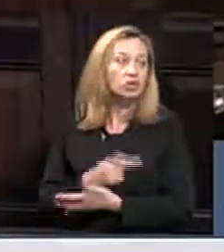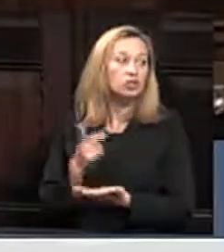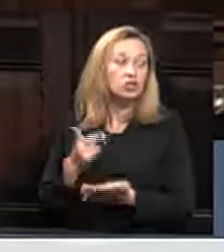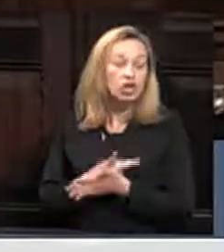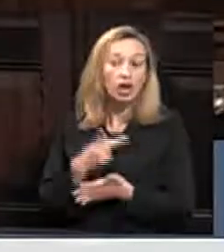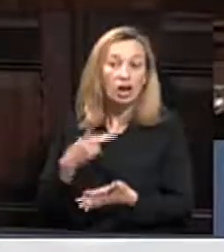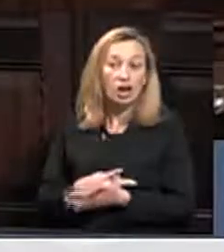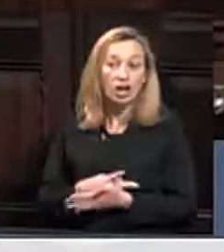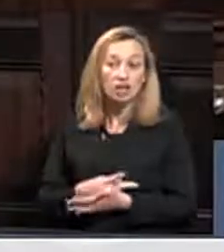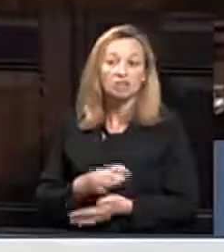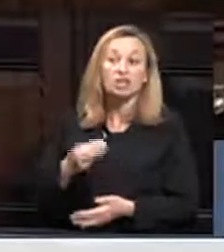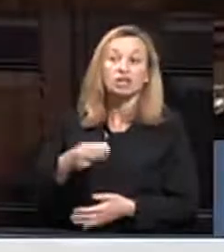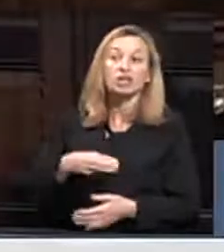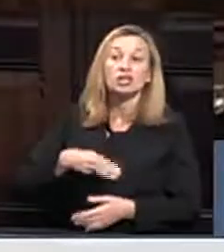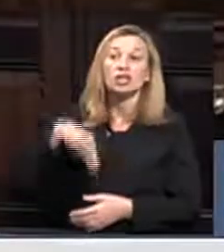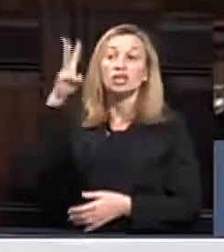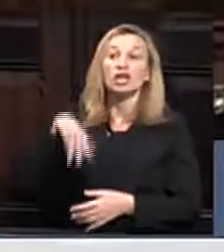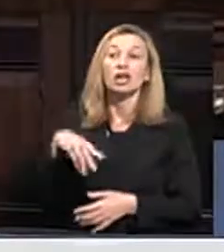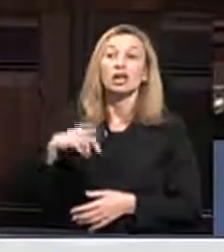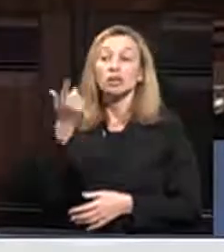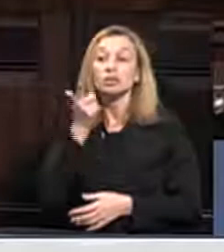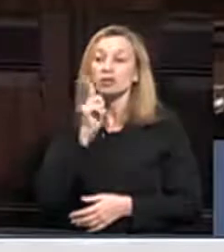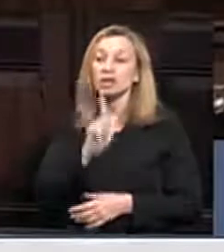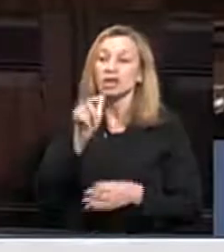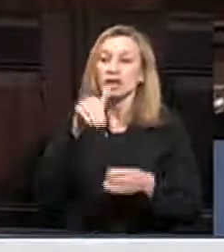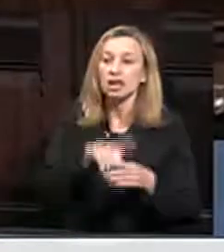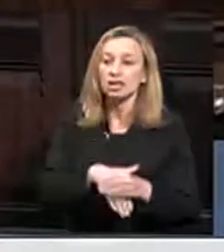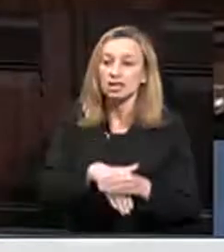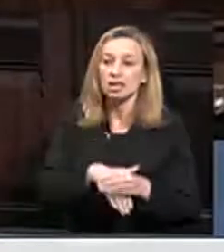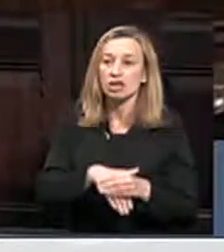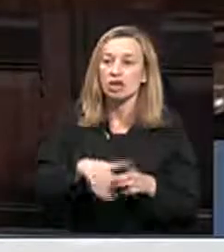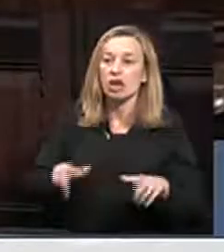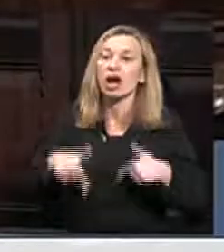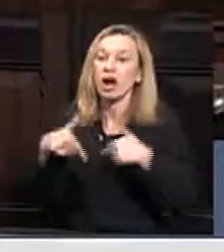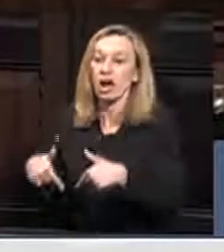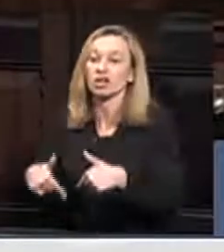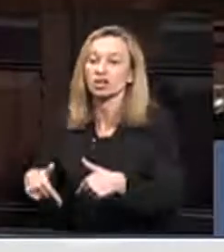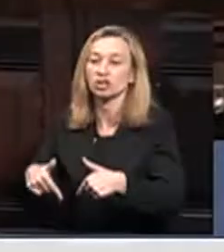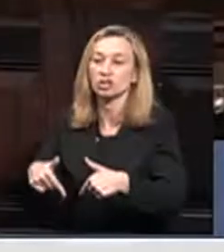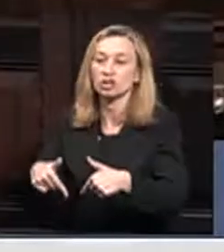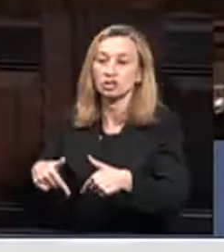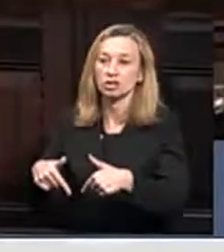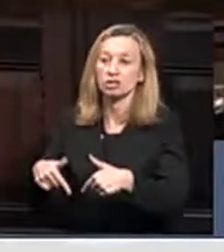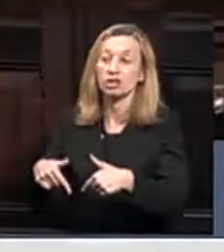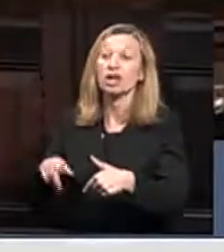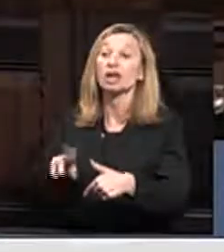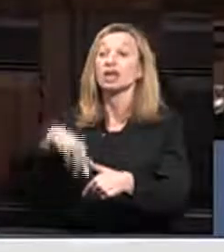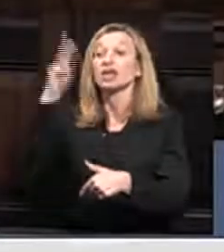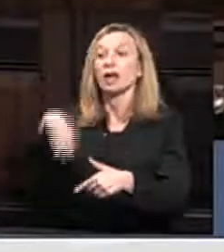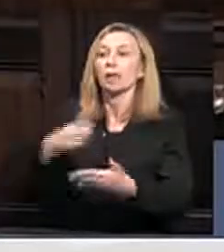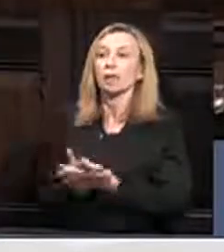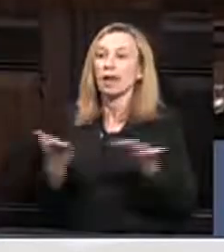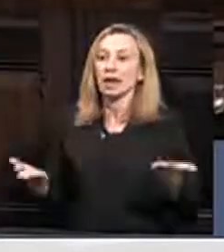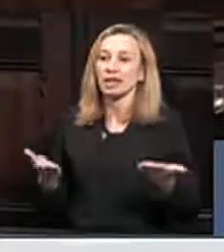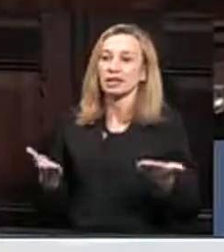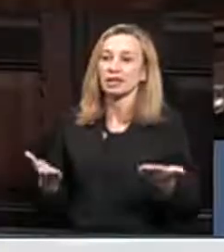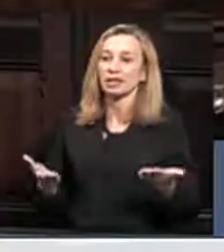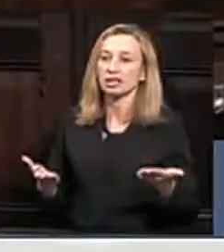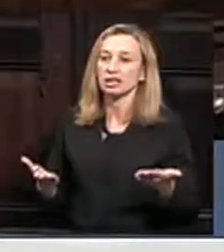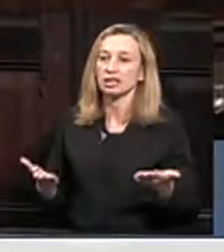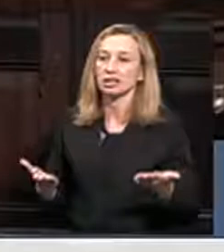que quem ganha eleição governa, quem perde eleição